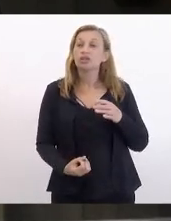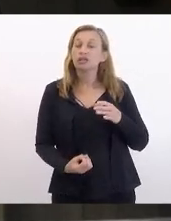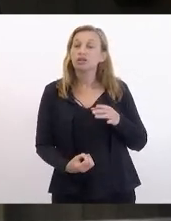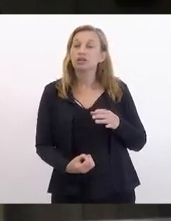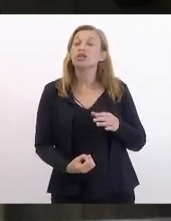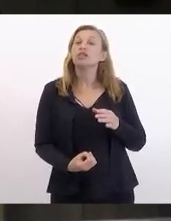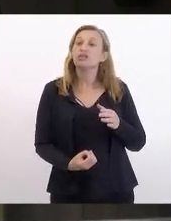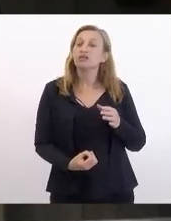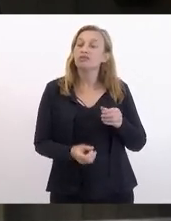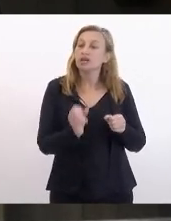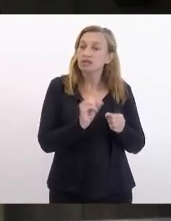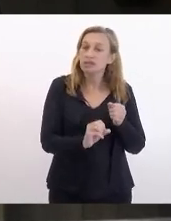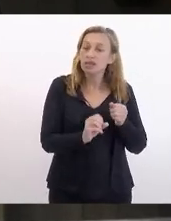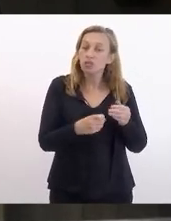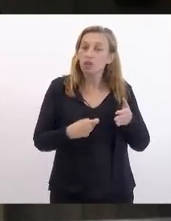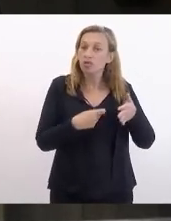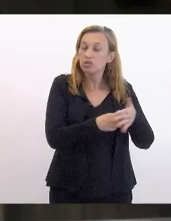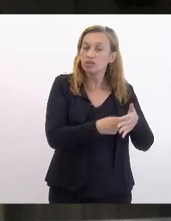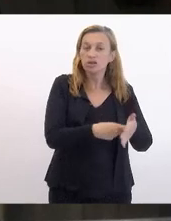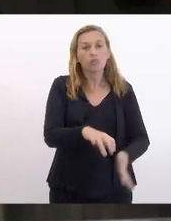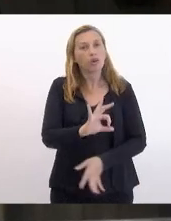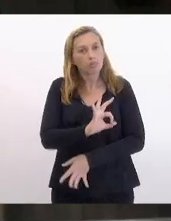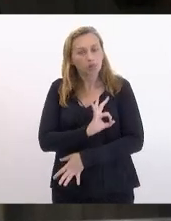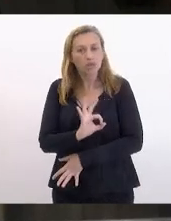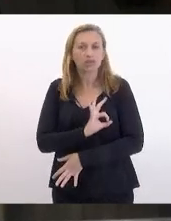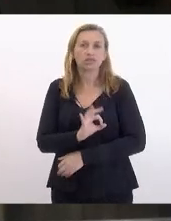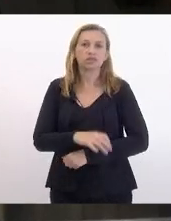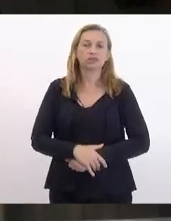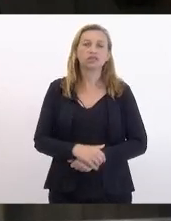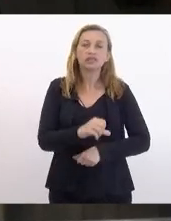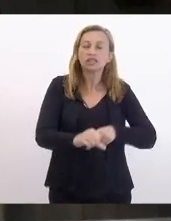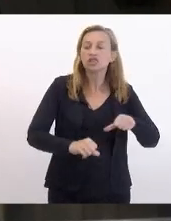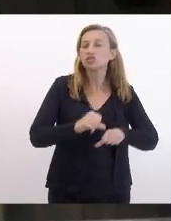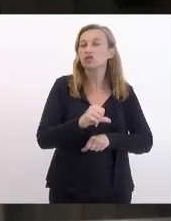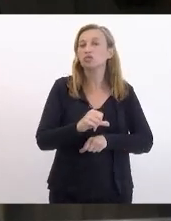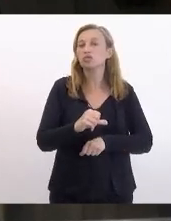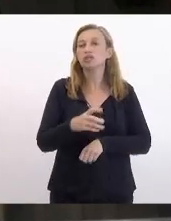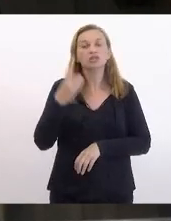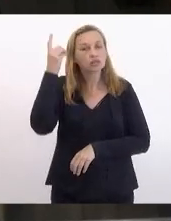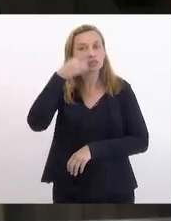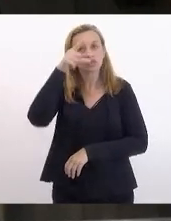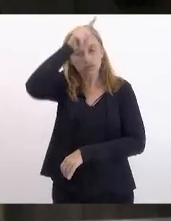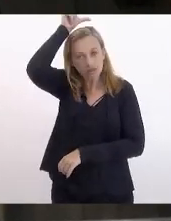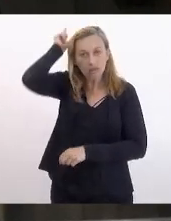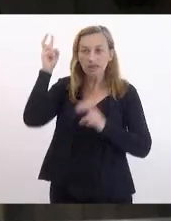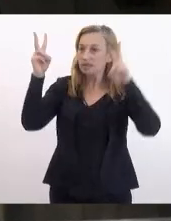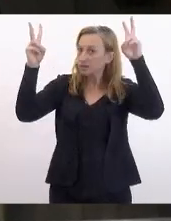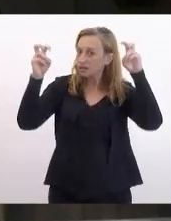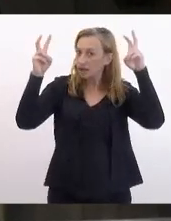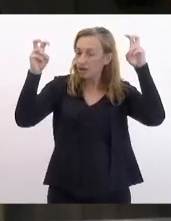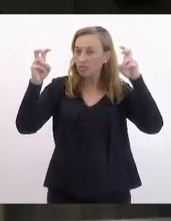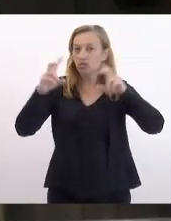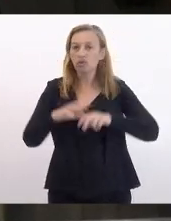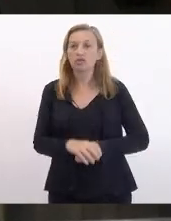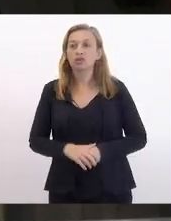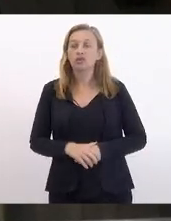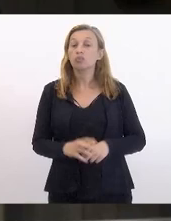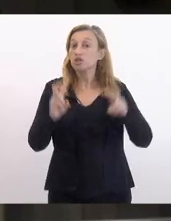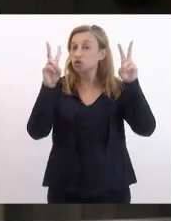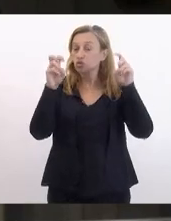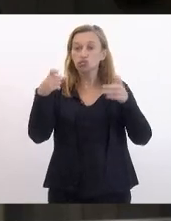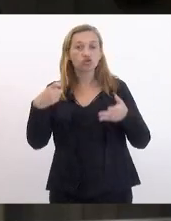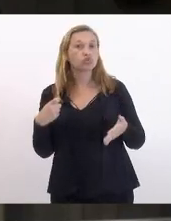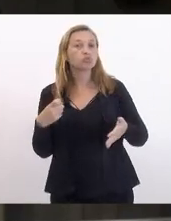denúncia e a polícia transformando-os Paulo esse tema em um caso de